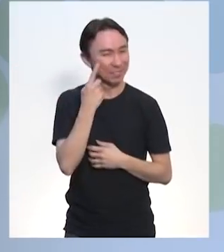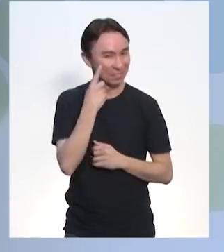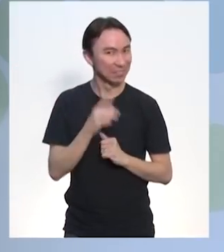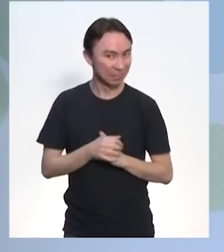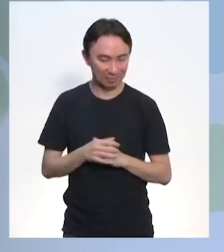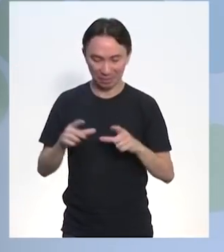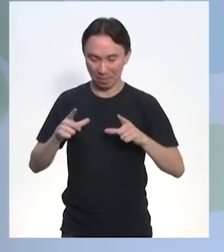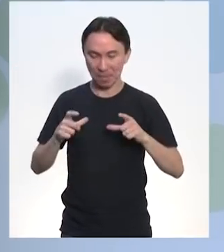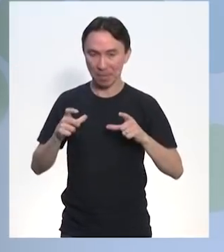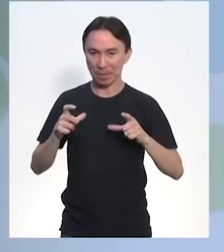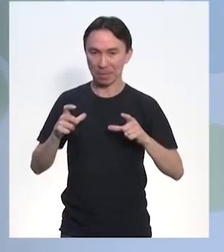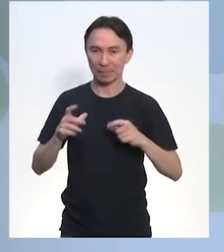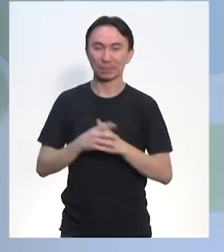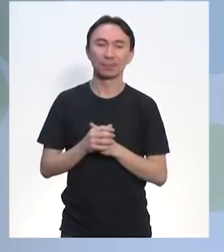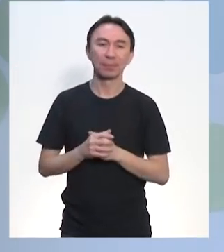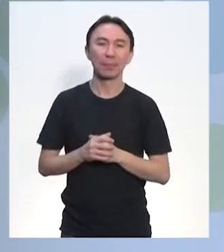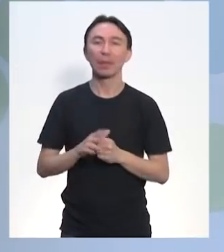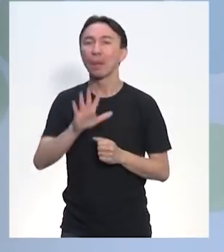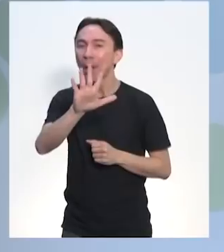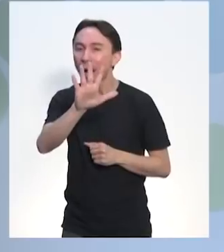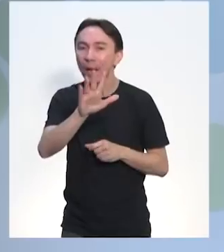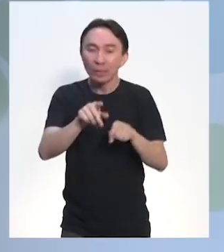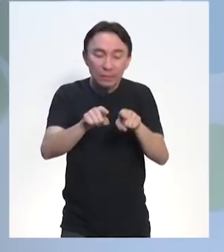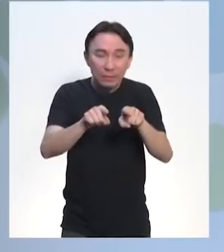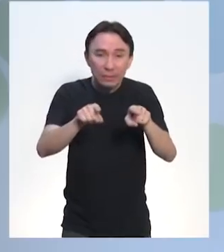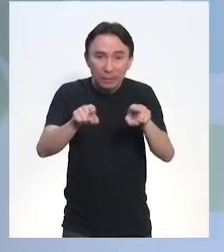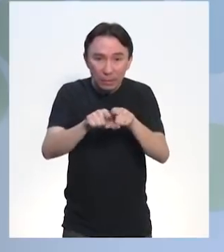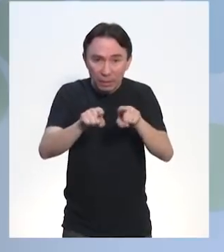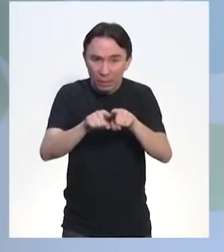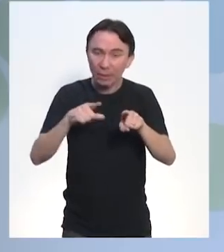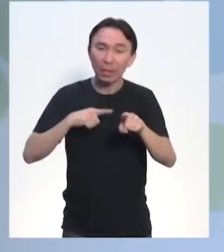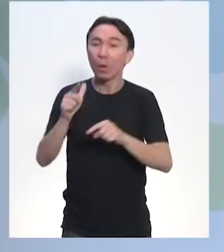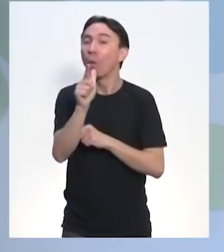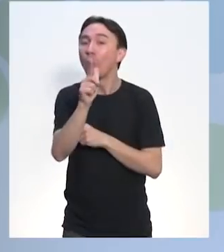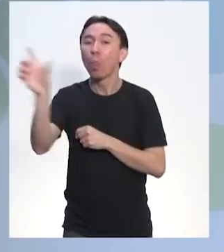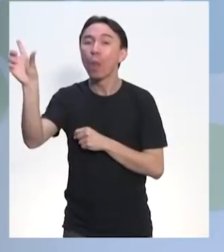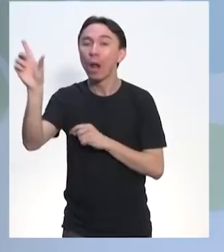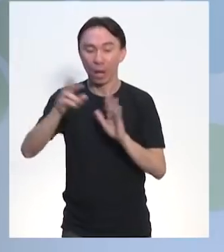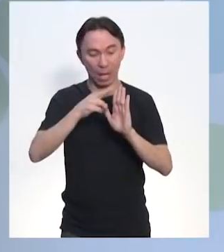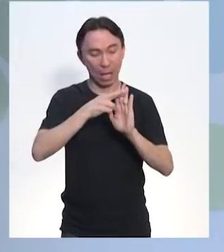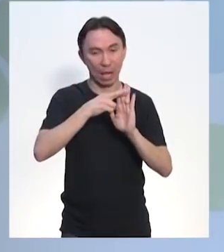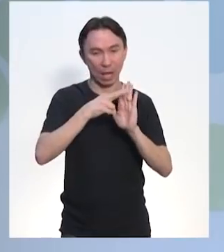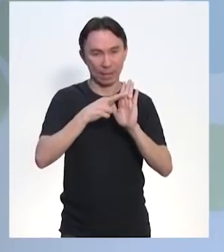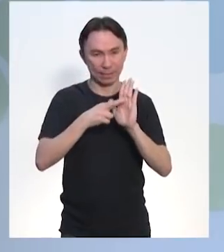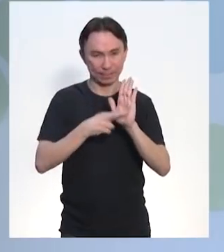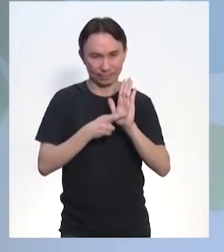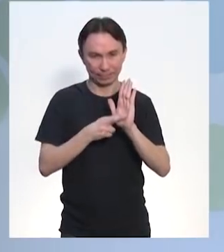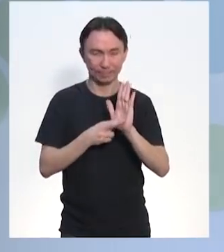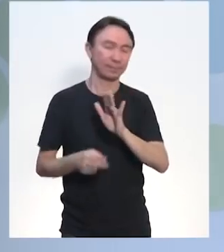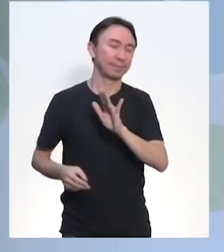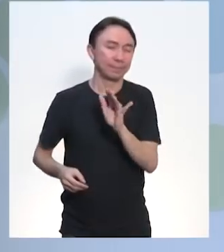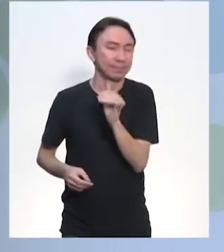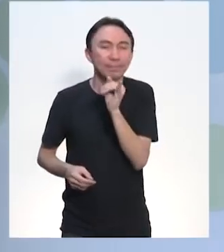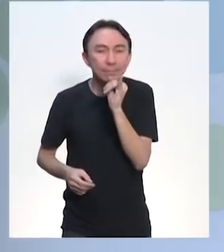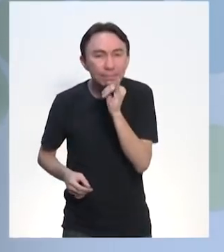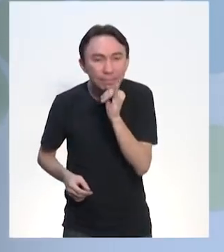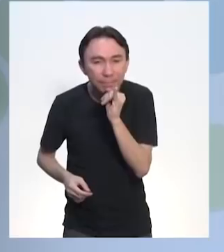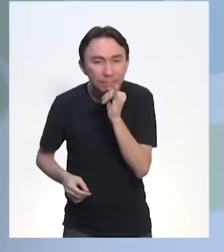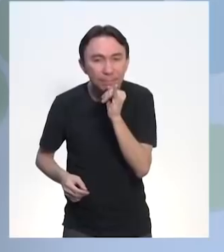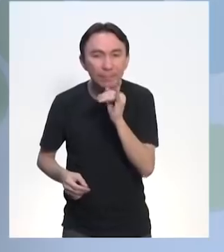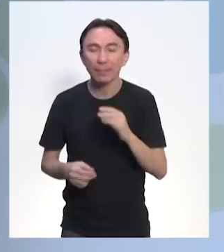que tem que entender também que eu tenho uma outra regra, que é a seguinte: se eu estou ali e é como se fosse